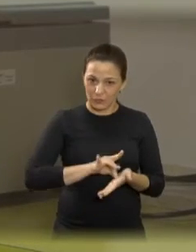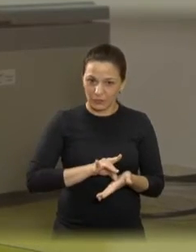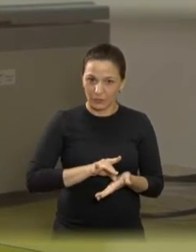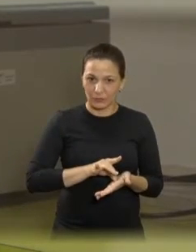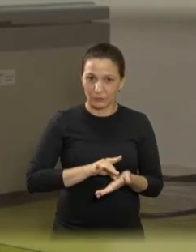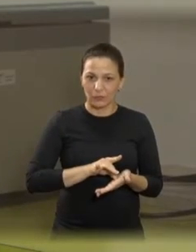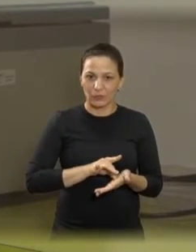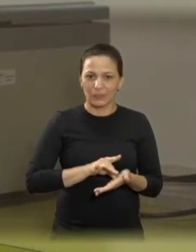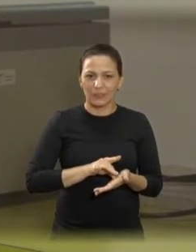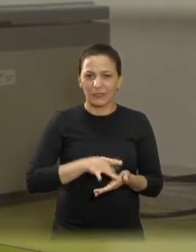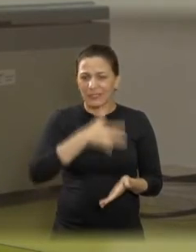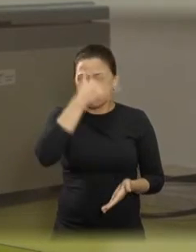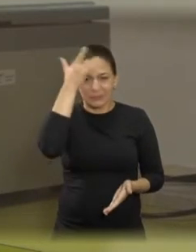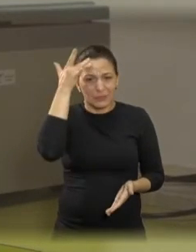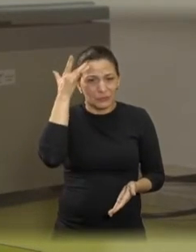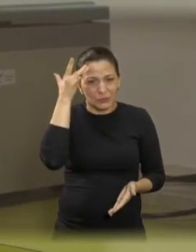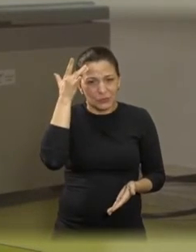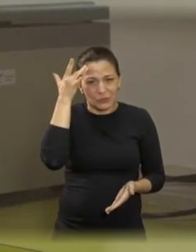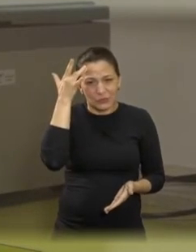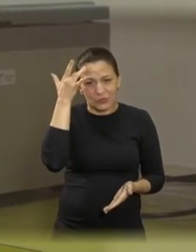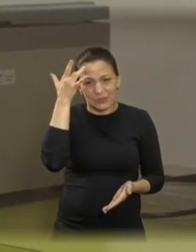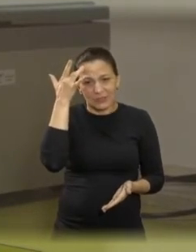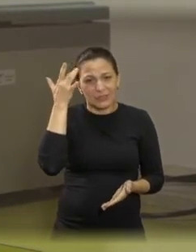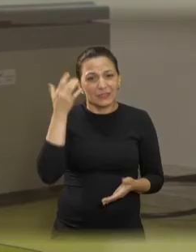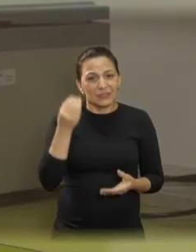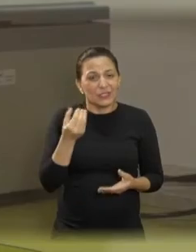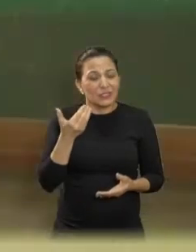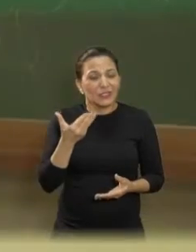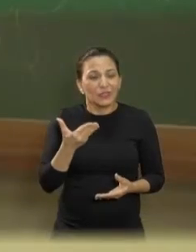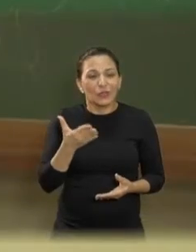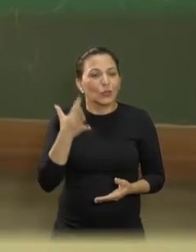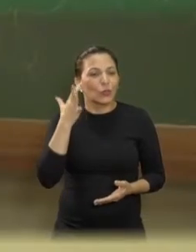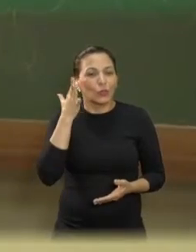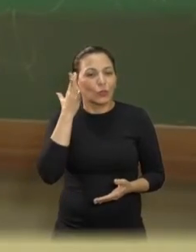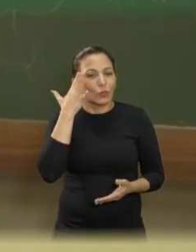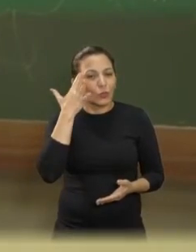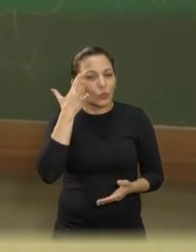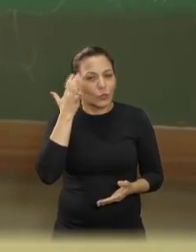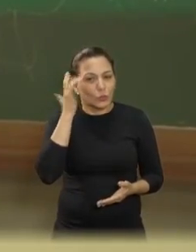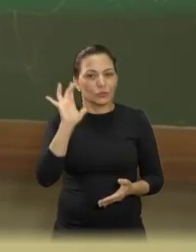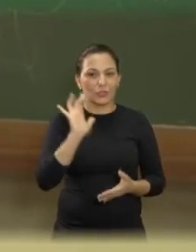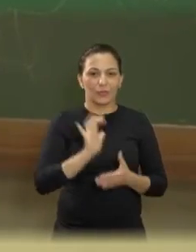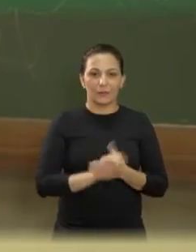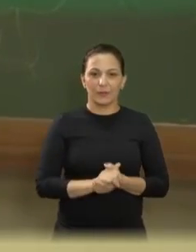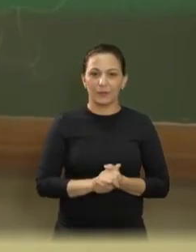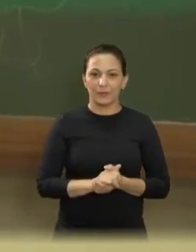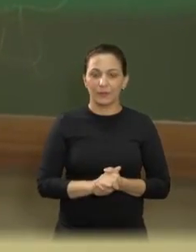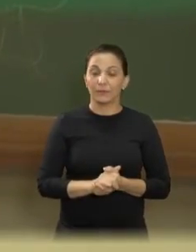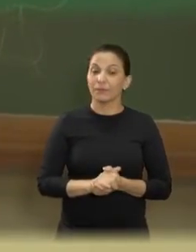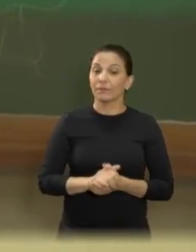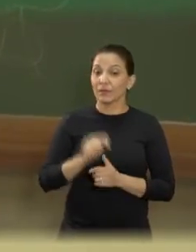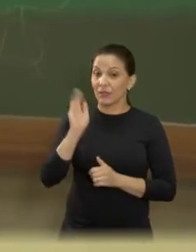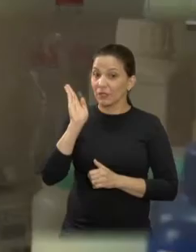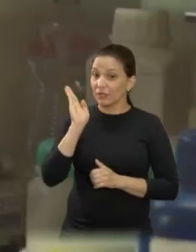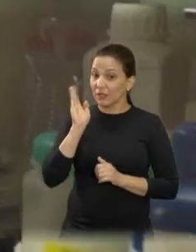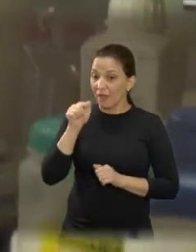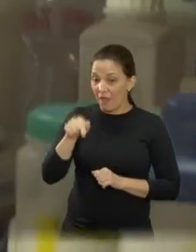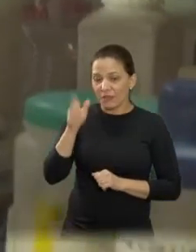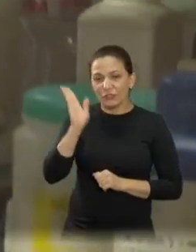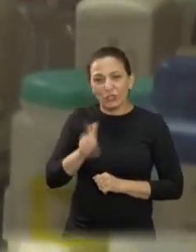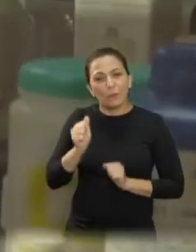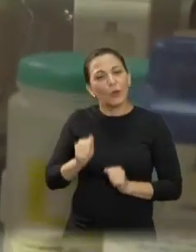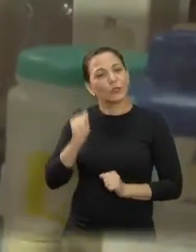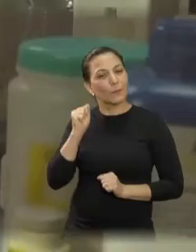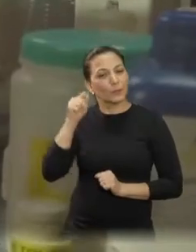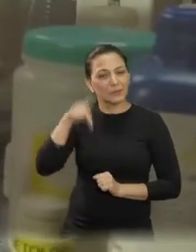realmente todo mundo que detém isso, entendeu? Que carrega isso. O professor Marcos Antônio já poderia ter se aposentado,